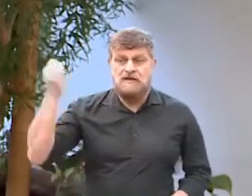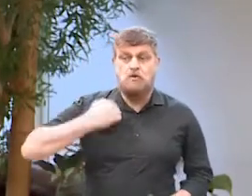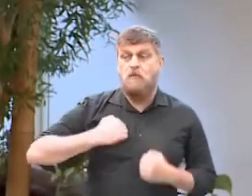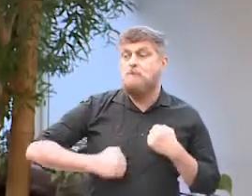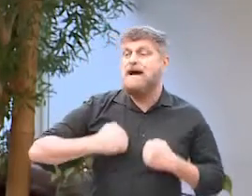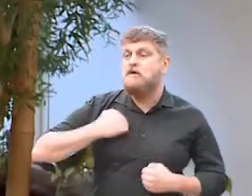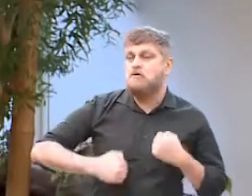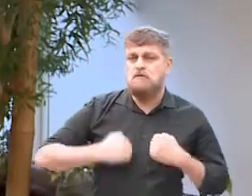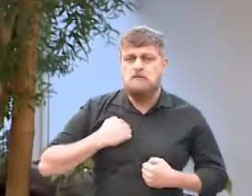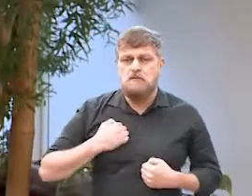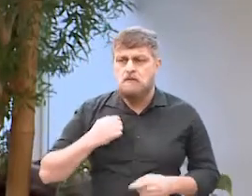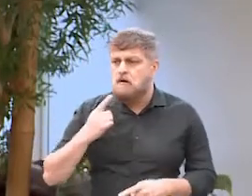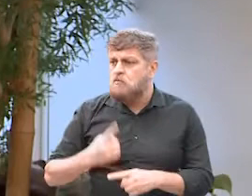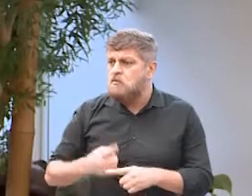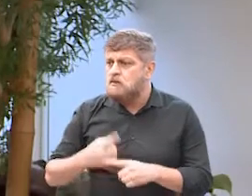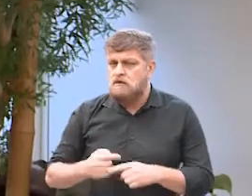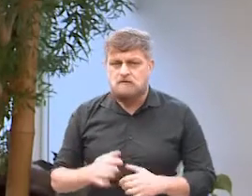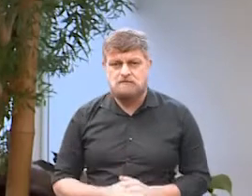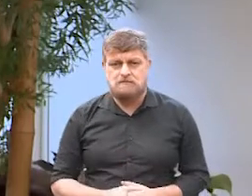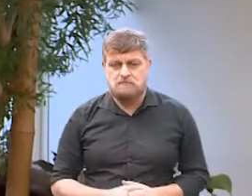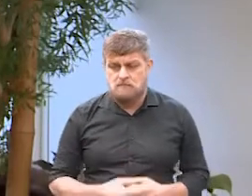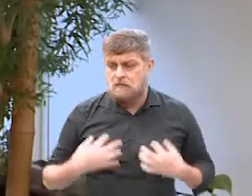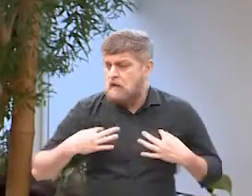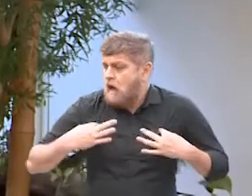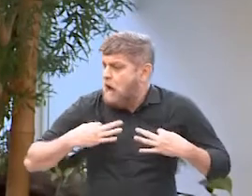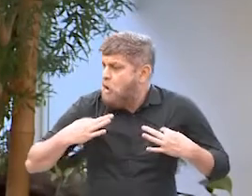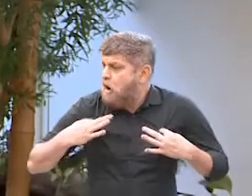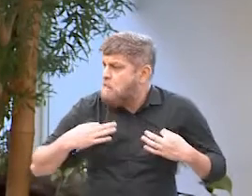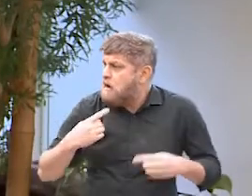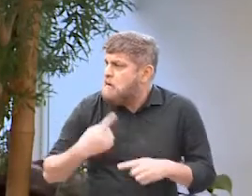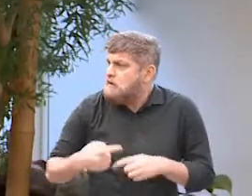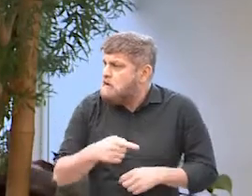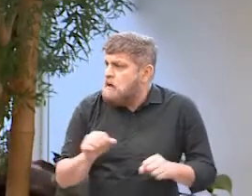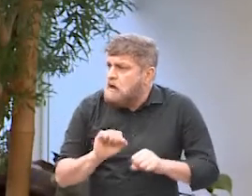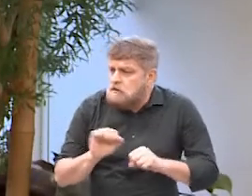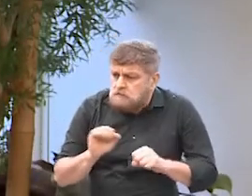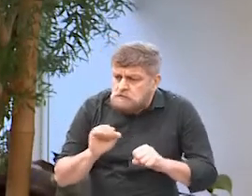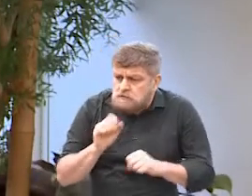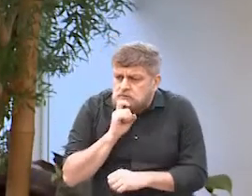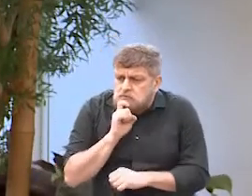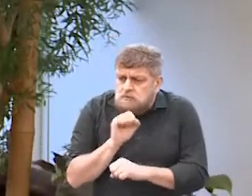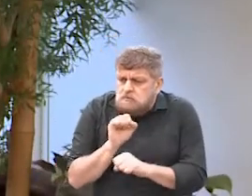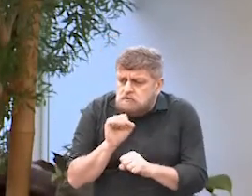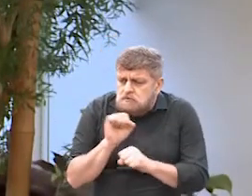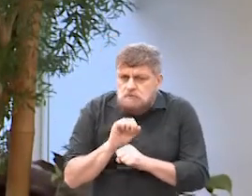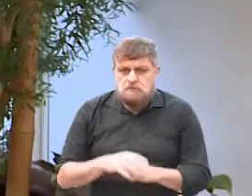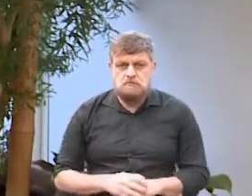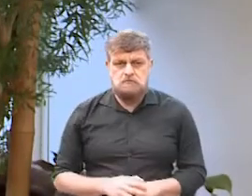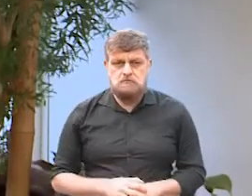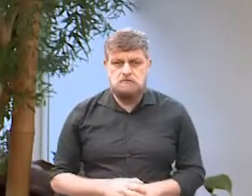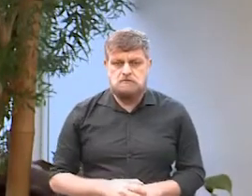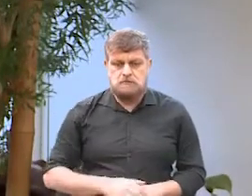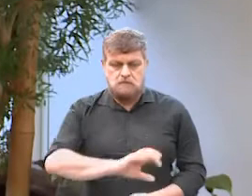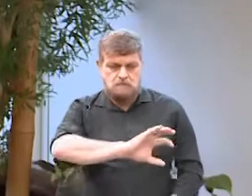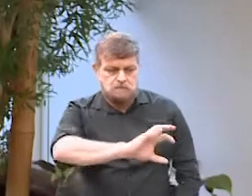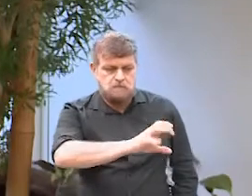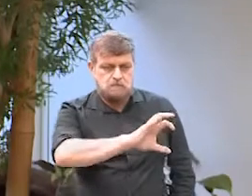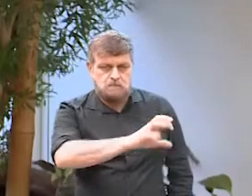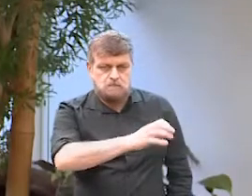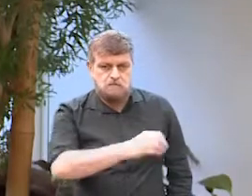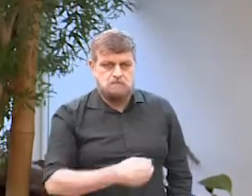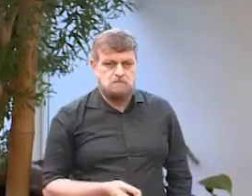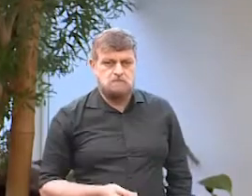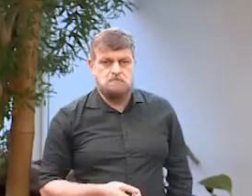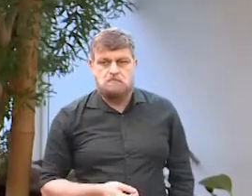Ele acabou de tomar banho. Mas por quê? E cadê a roupa dele? E por que ele está tremendo assim? Ah, foi o banho. Então me